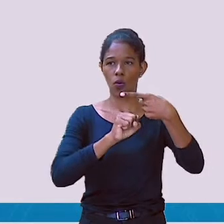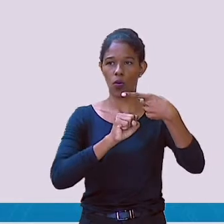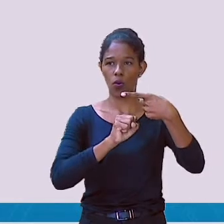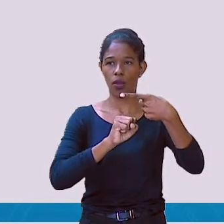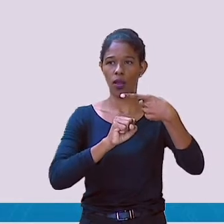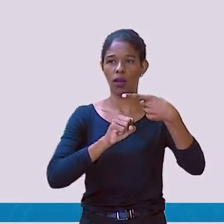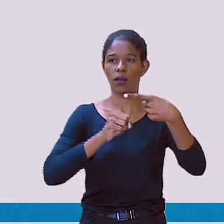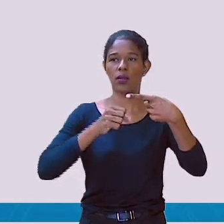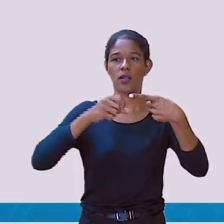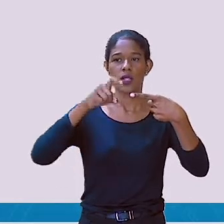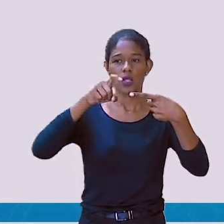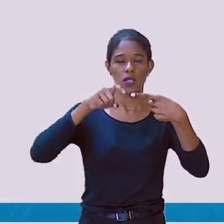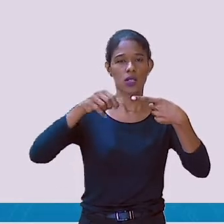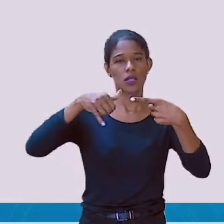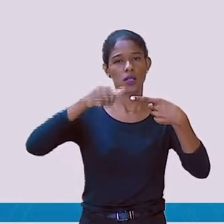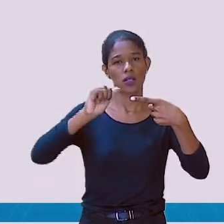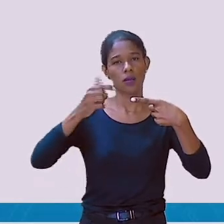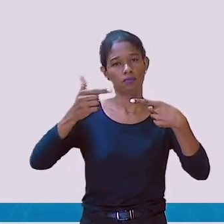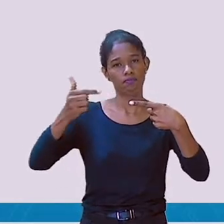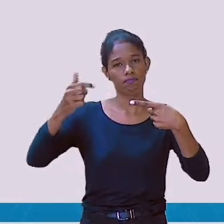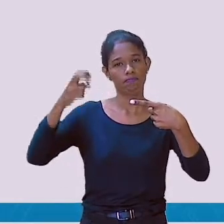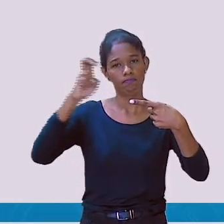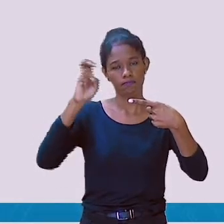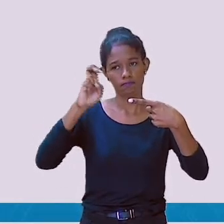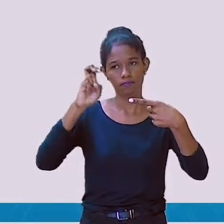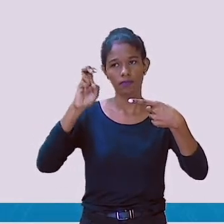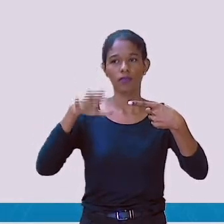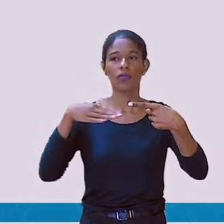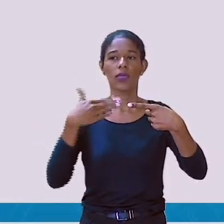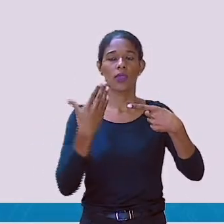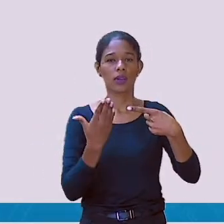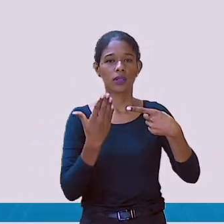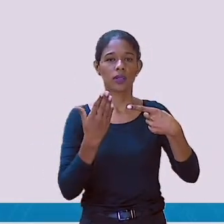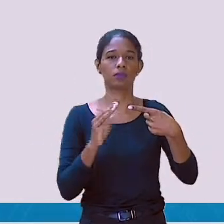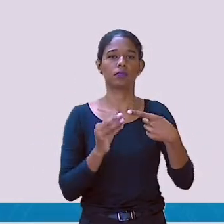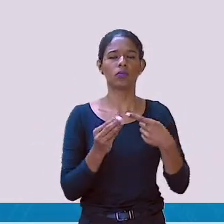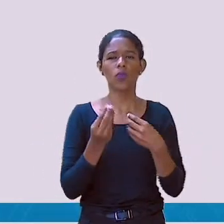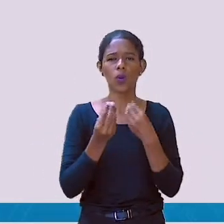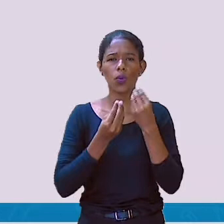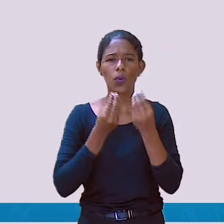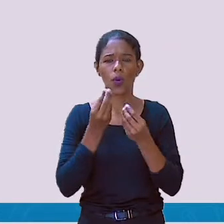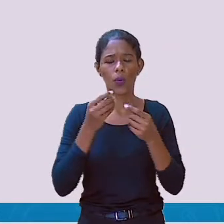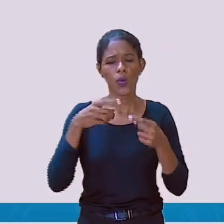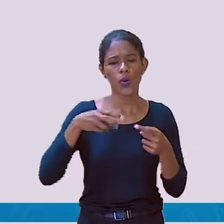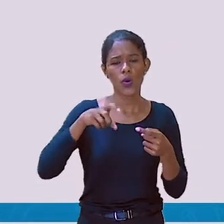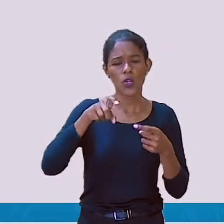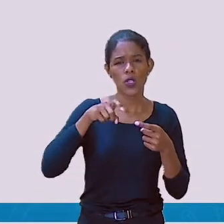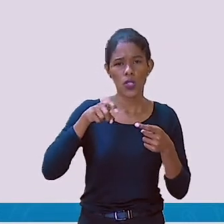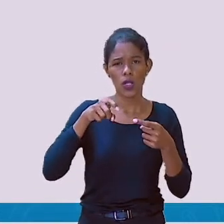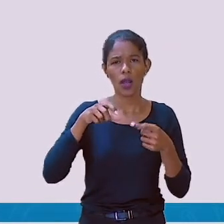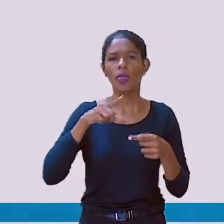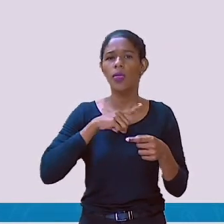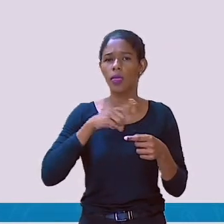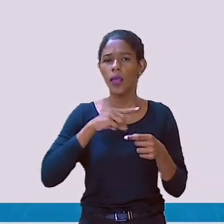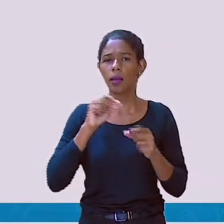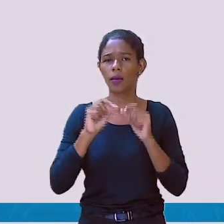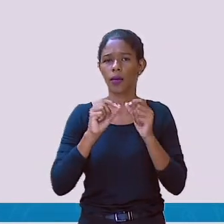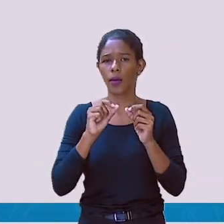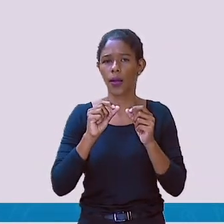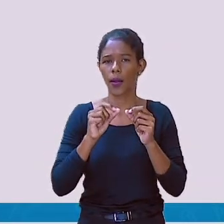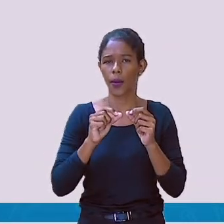está escrito, mas eu sei que existe o expoente 1. Como que eu vou determinar o grau? Eu vou somar